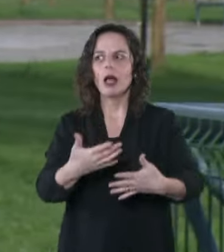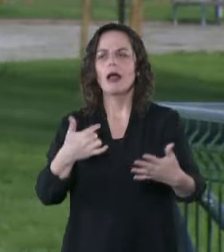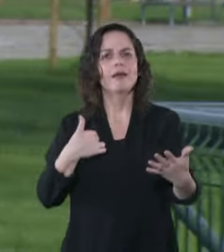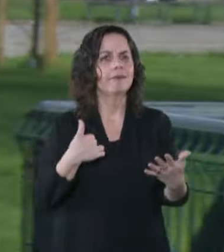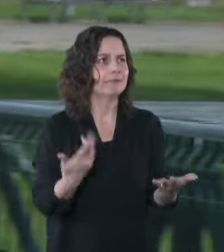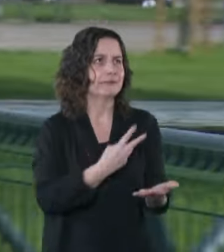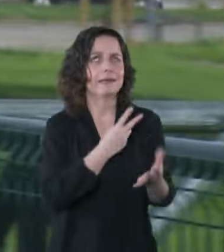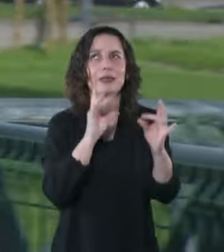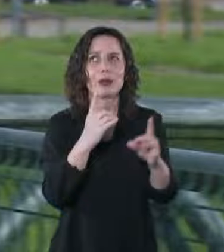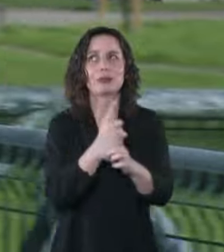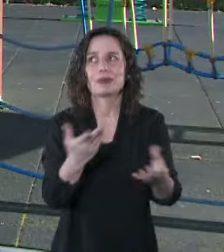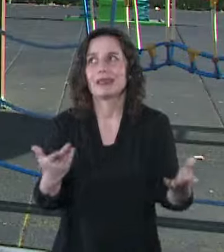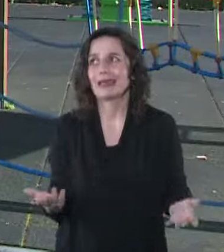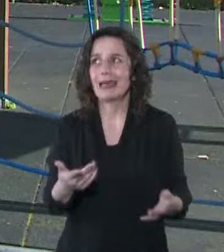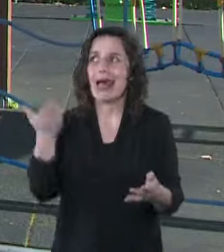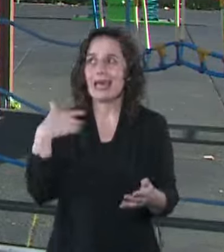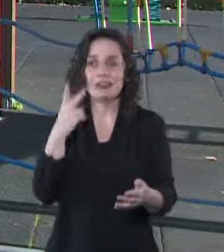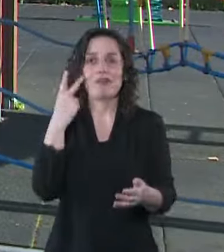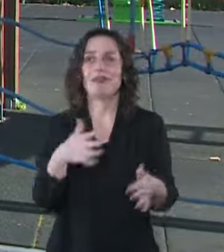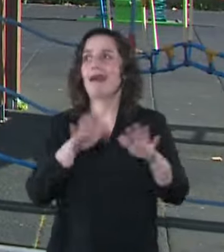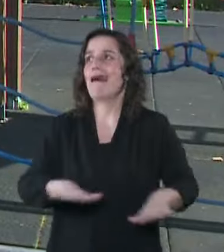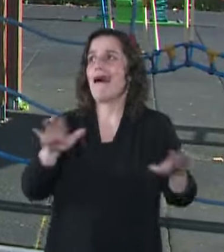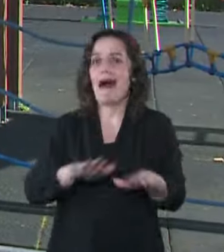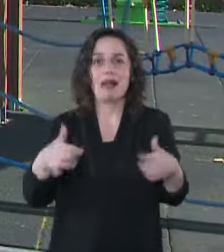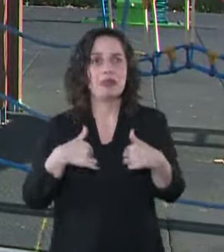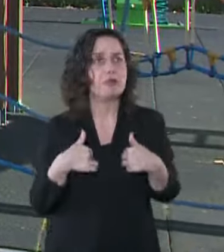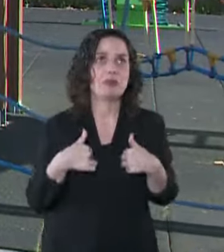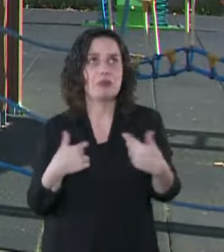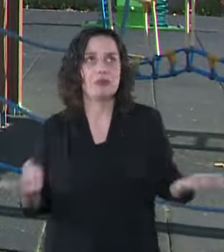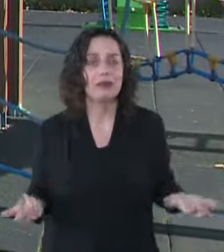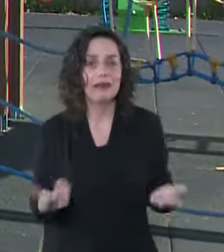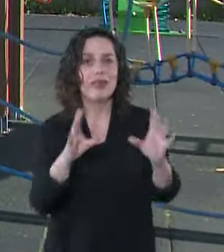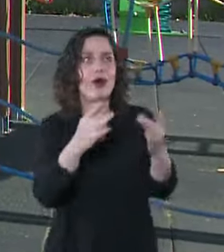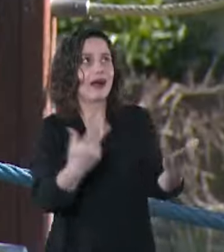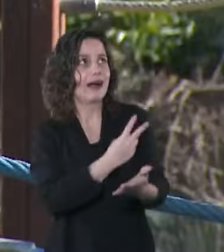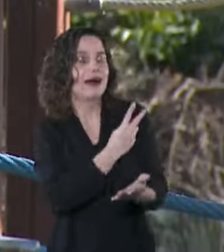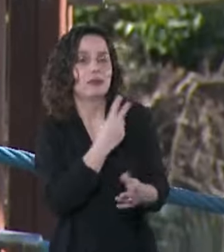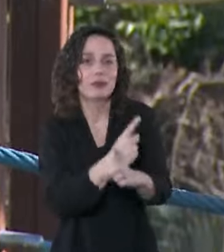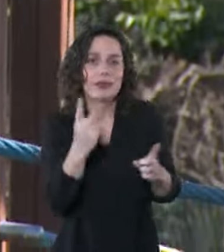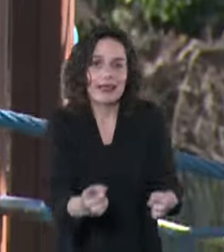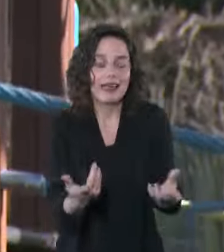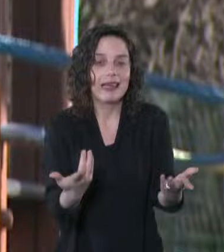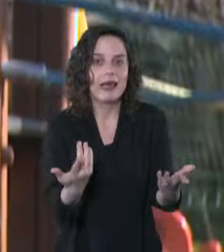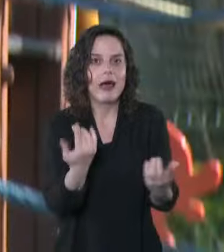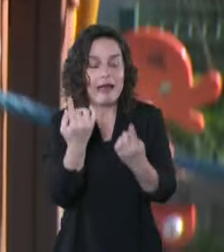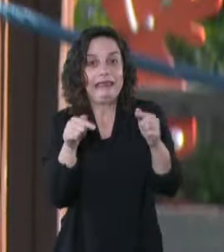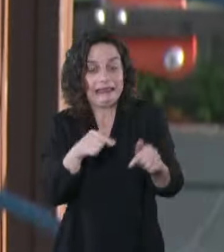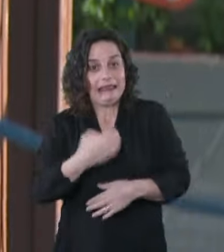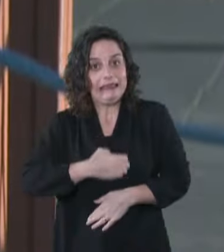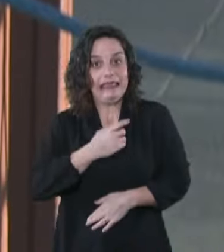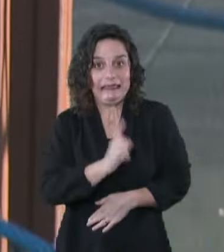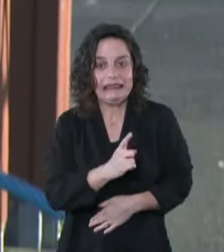nisto? Eu tinha uma vida tão tranquila, e porque é que eu agora me meti nisto? E nessas alturas, quando nos sentimos